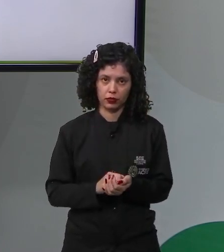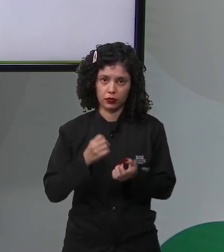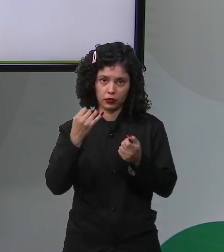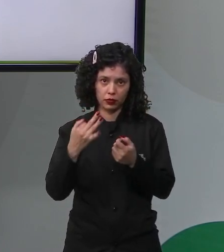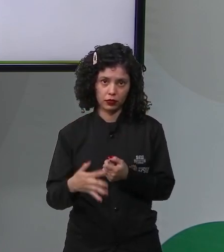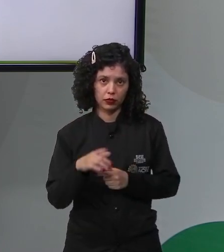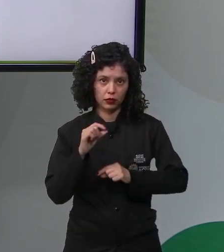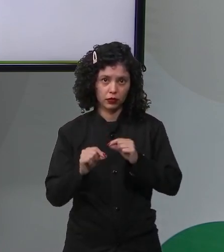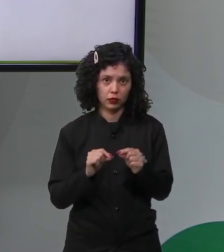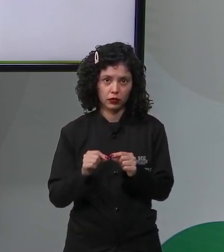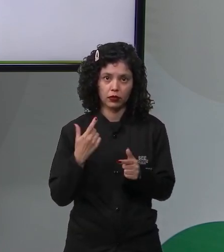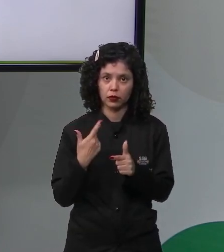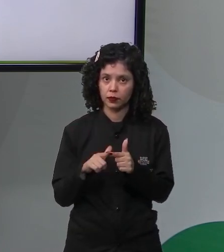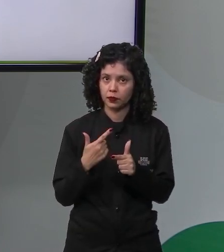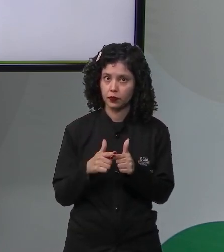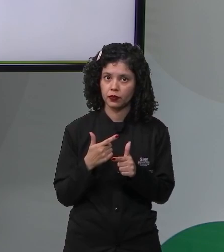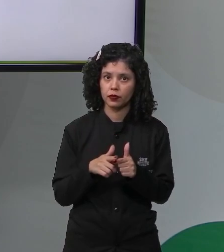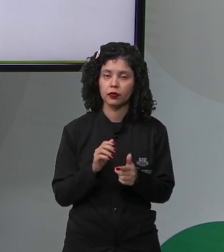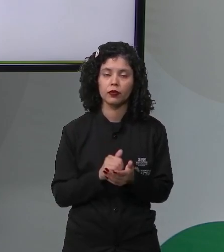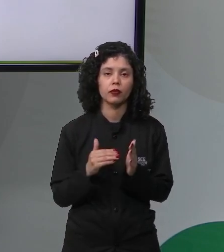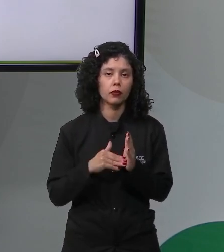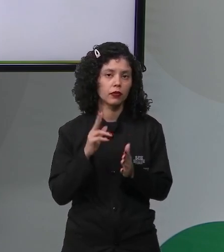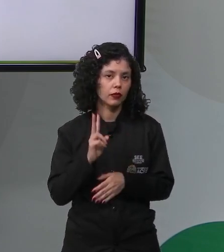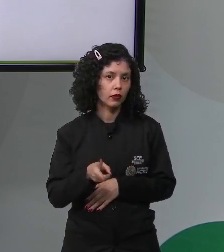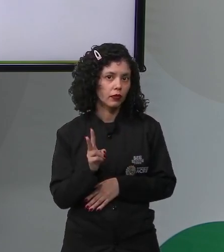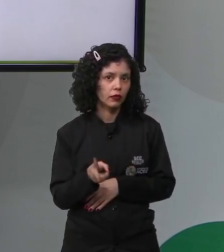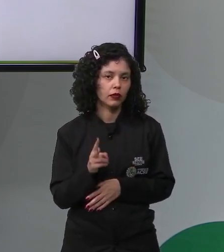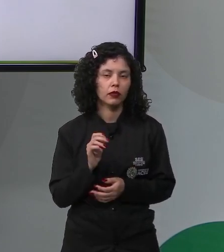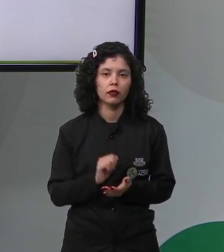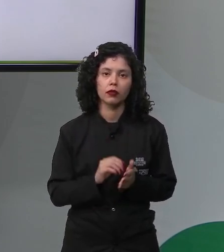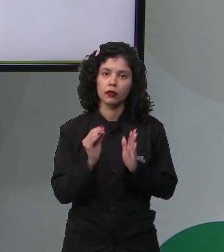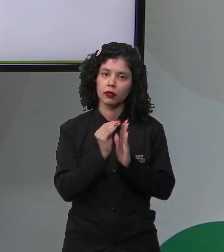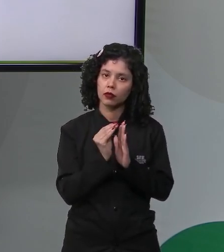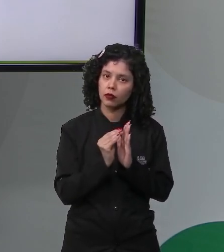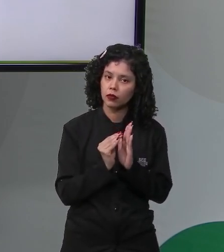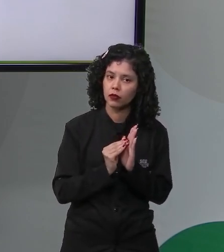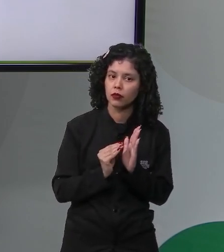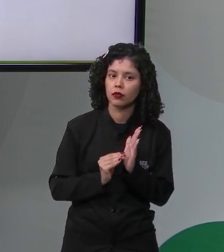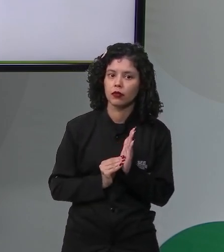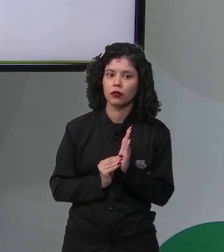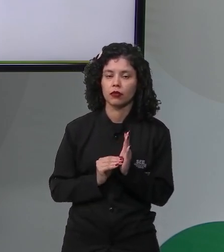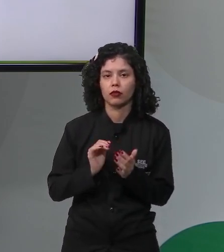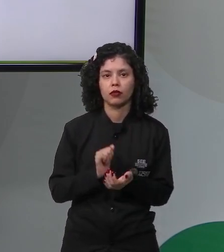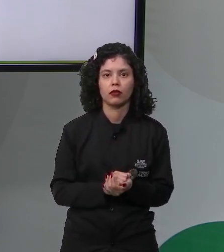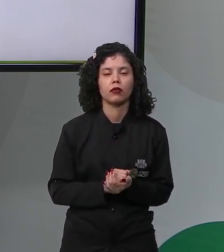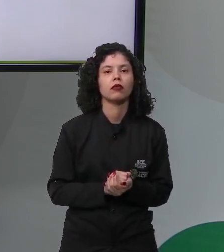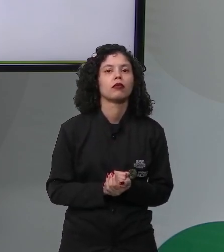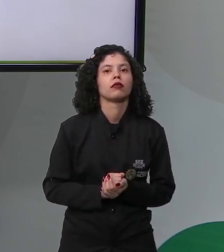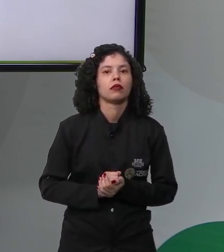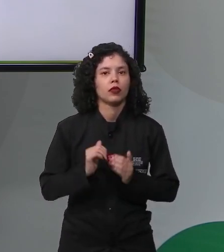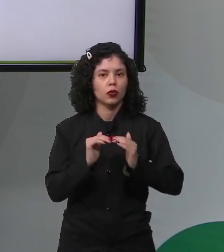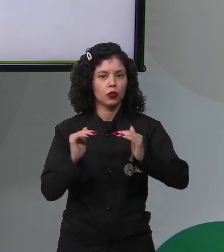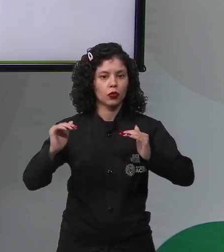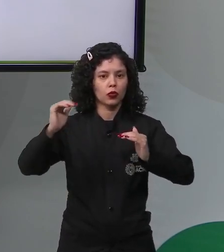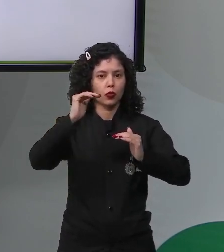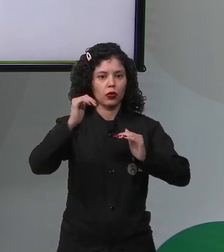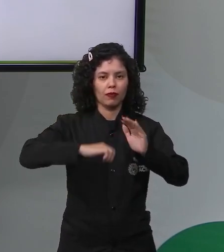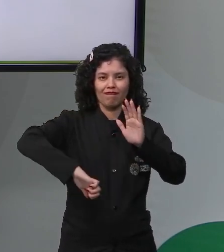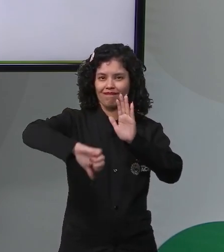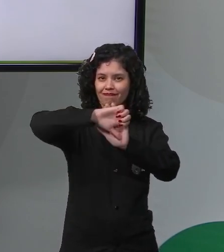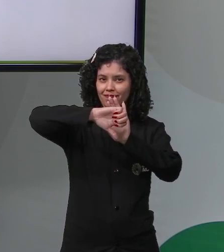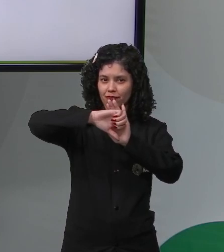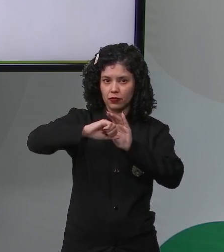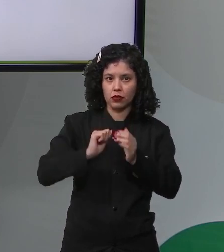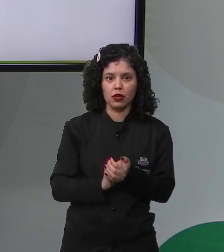retratam as situações e até mesmo dados de crimes, nós temos uma elevada